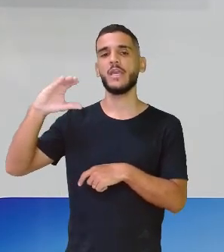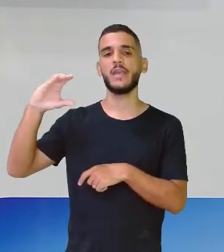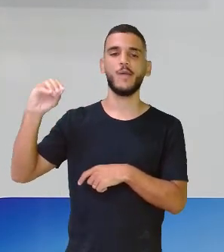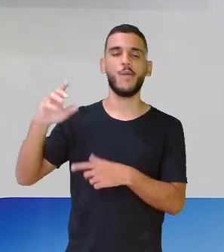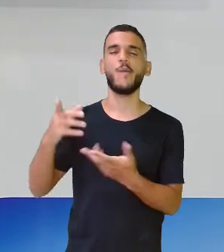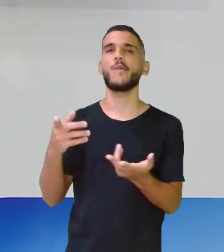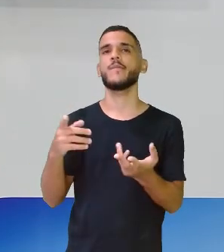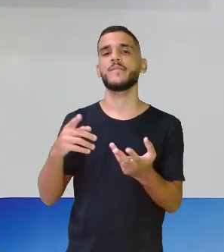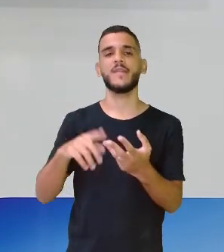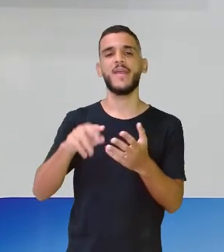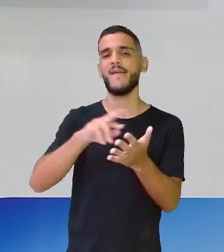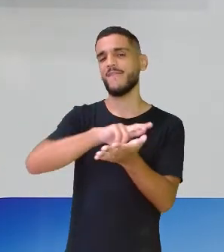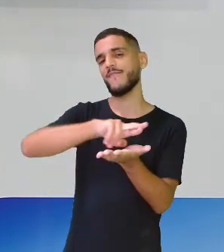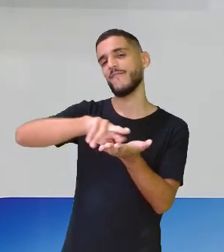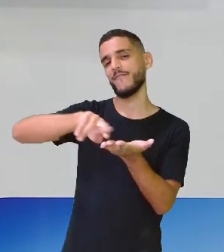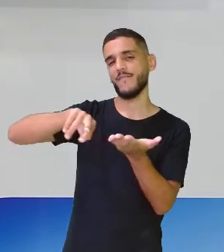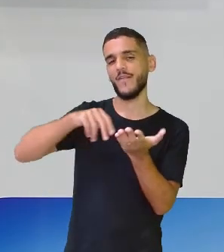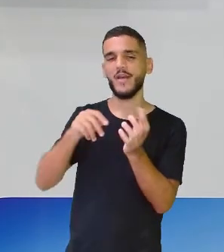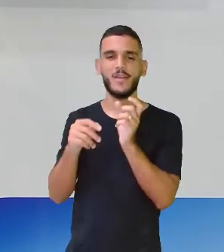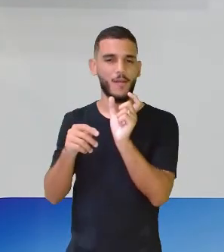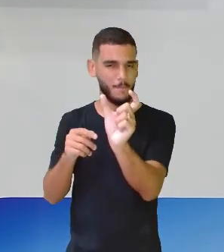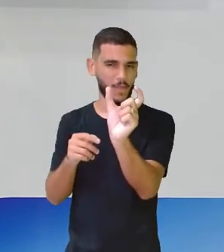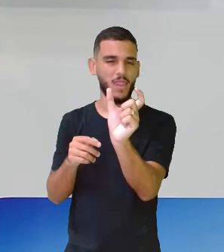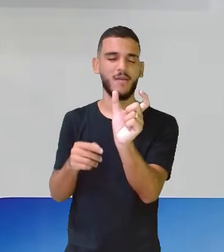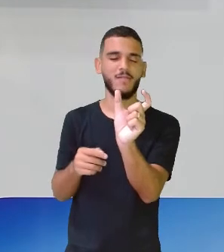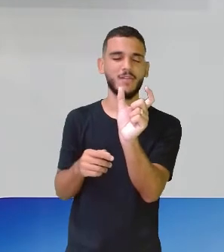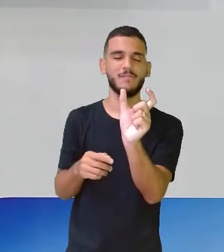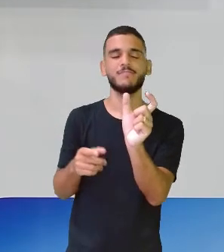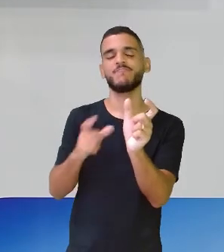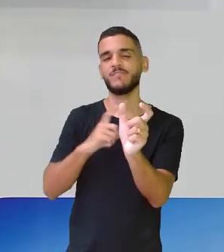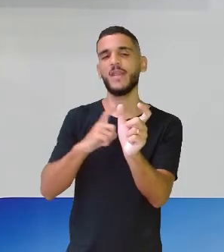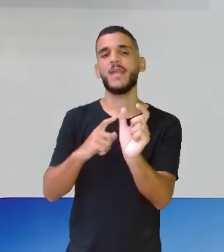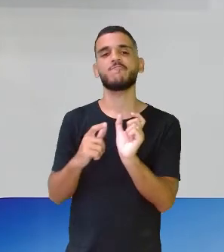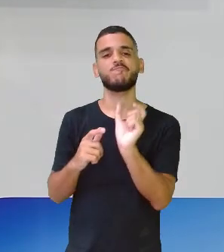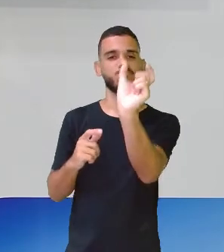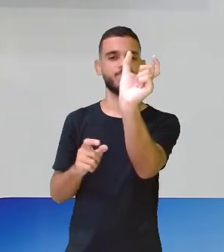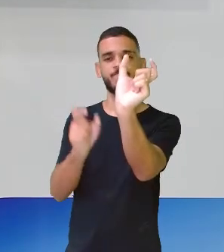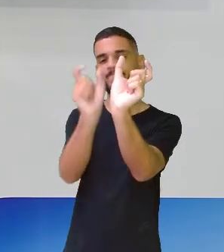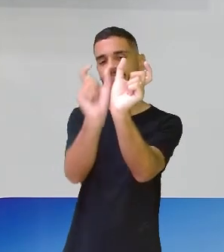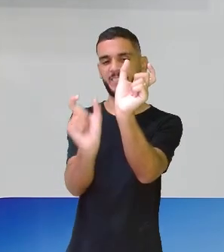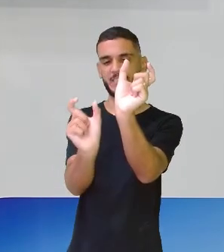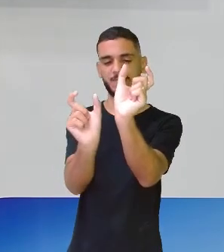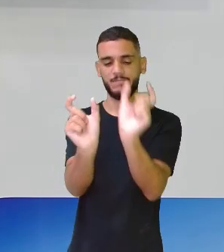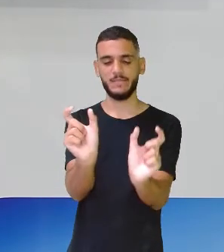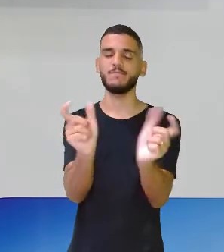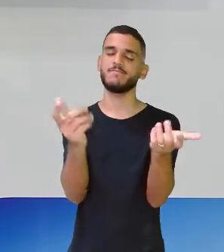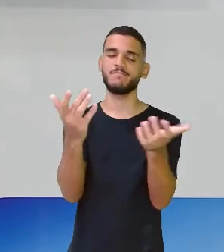dessa formação de palavras, saindo da primitiva e fazendo uma